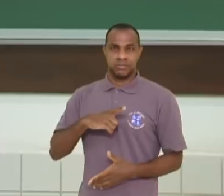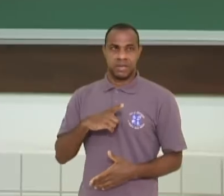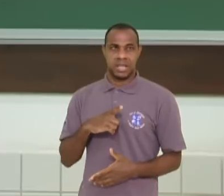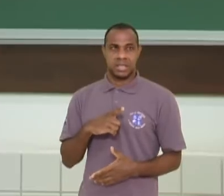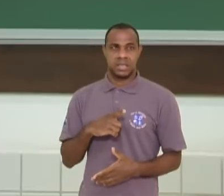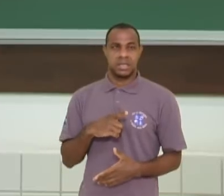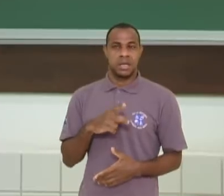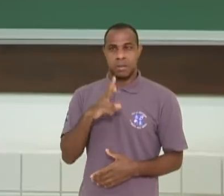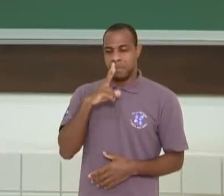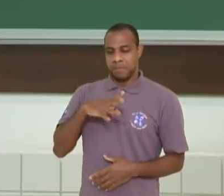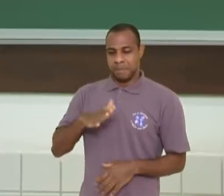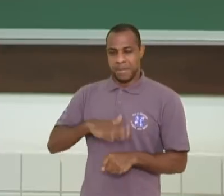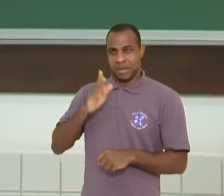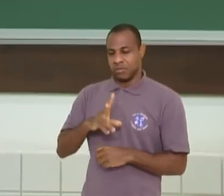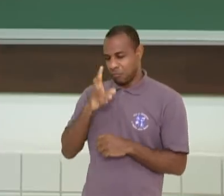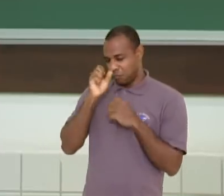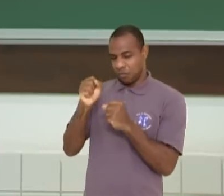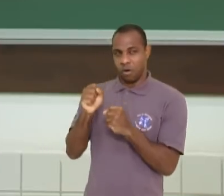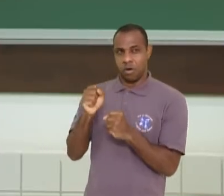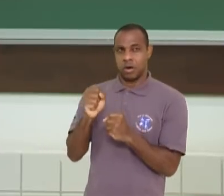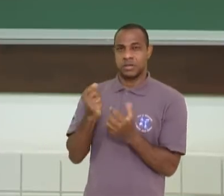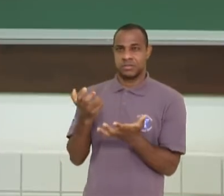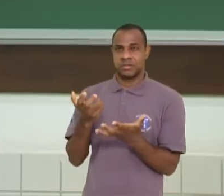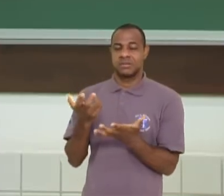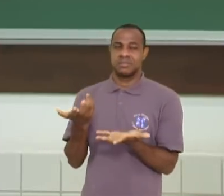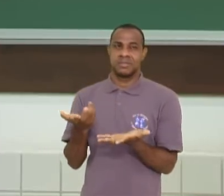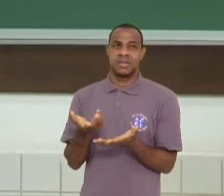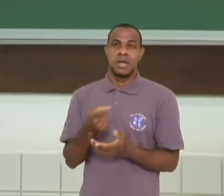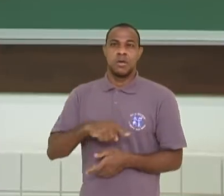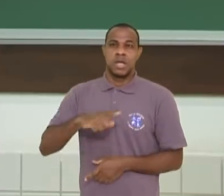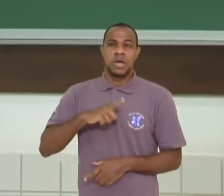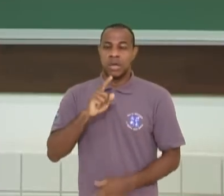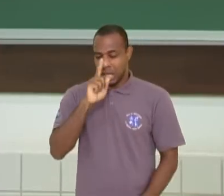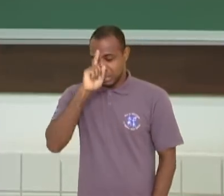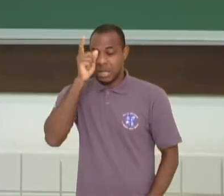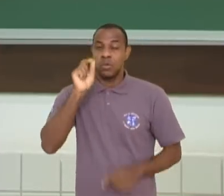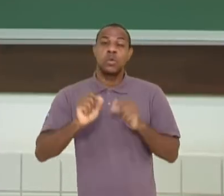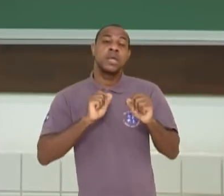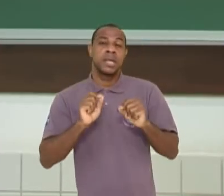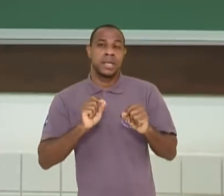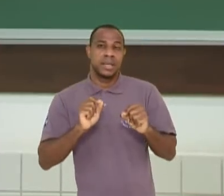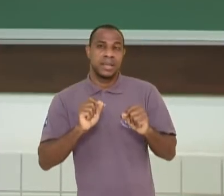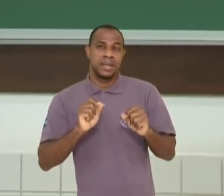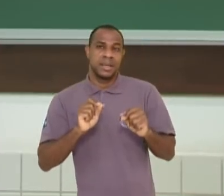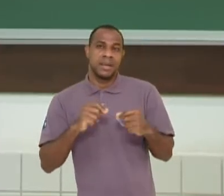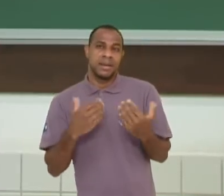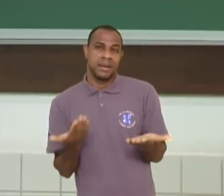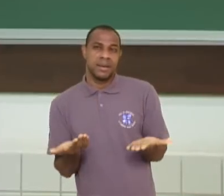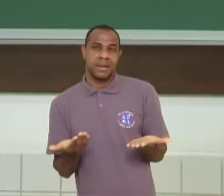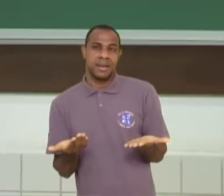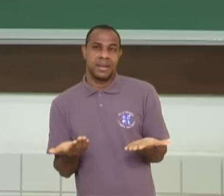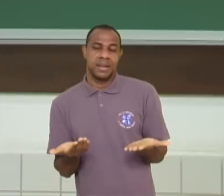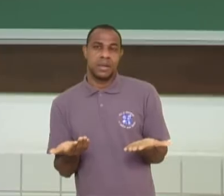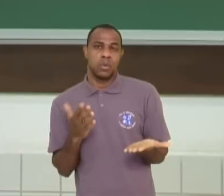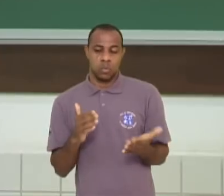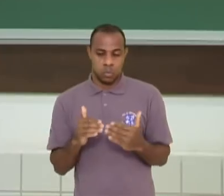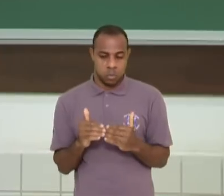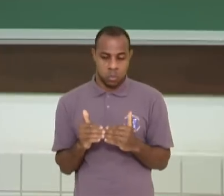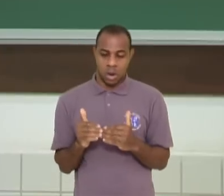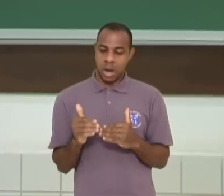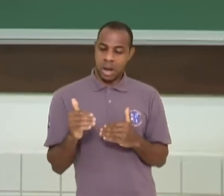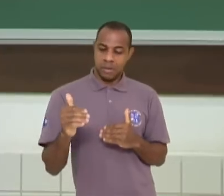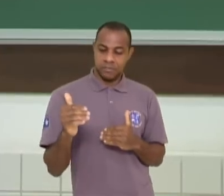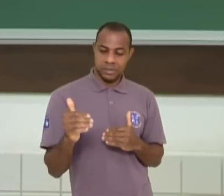mais forte civil e militarmente você seria, né? Então a ideia era justamente essa, né? Então com o avanço